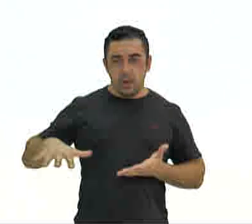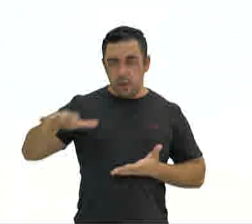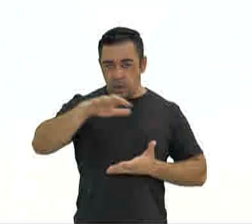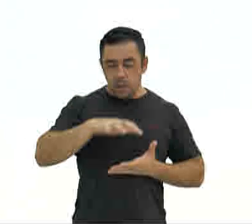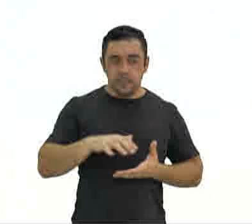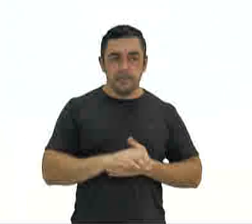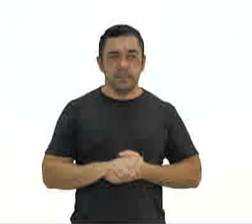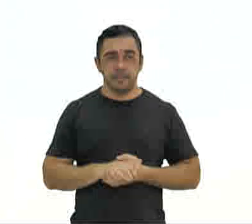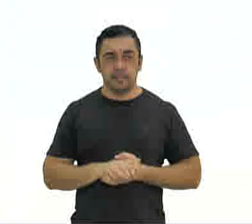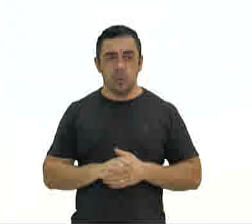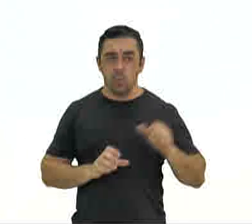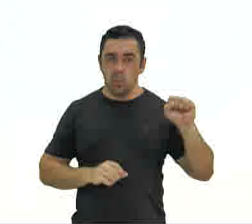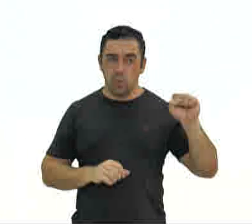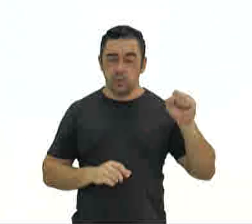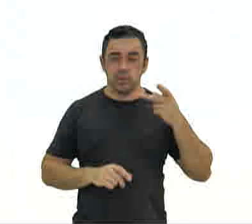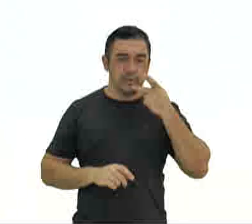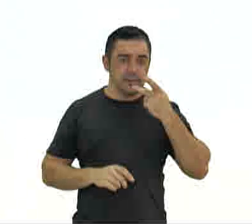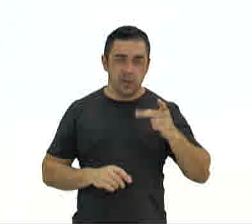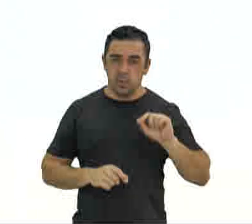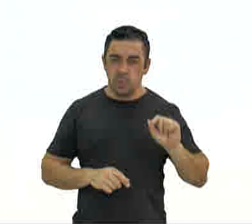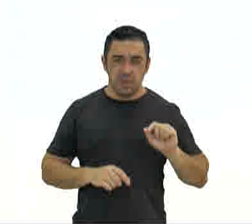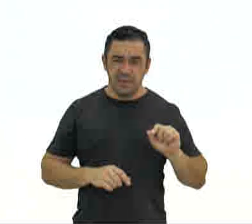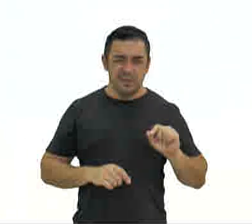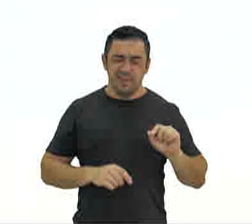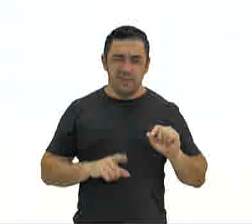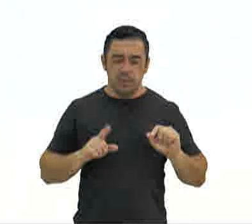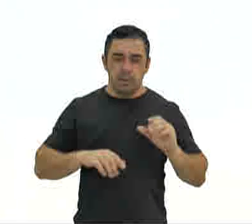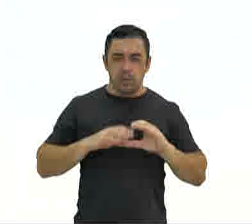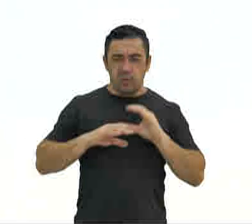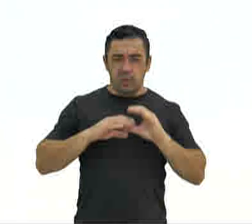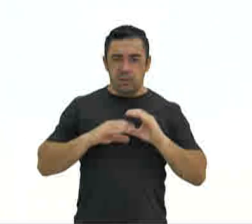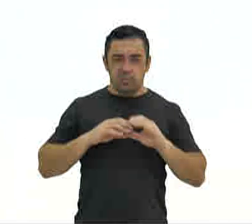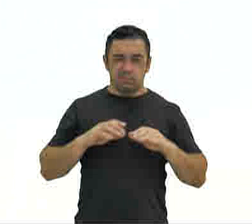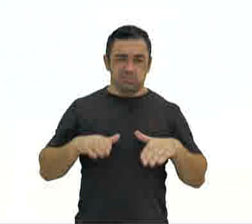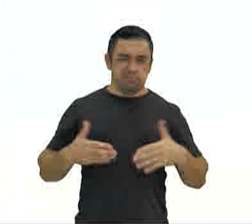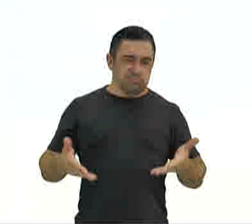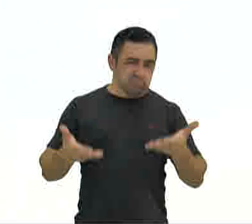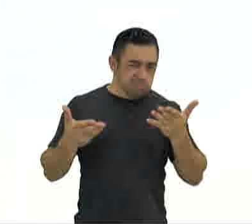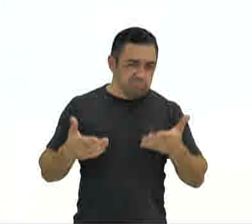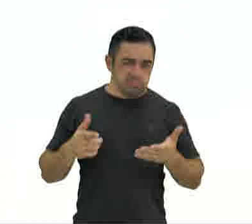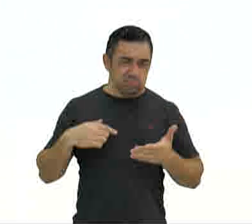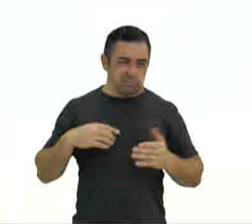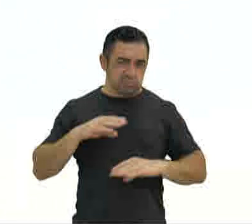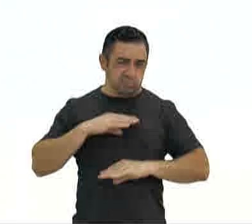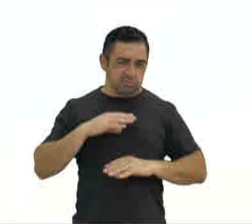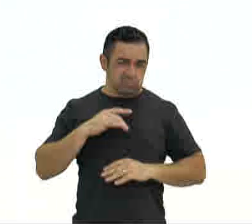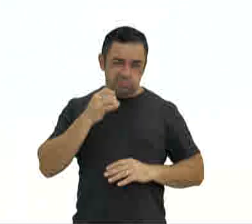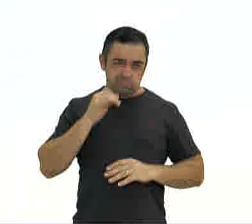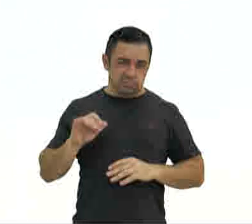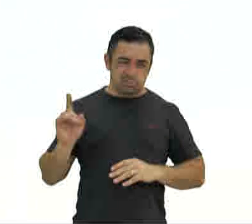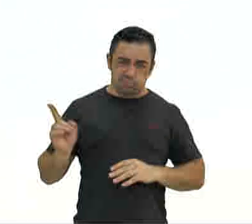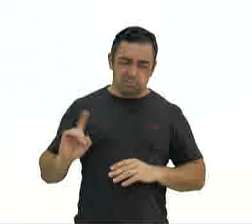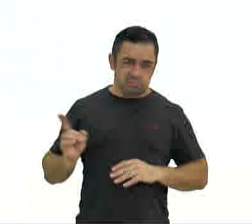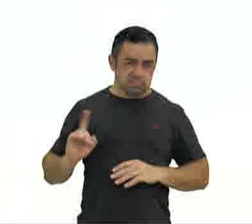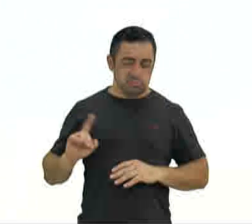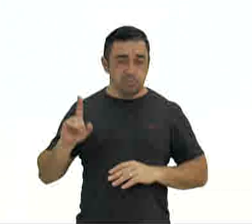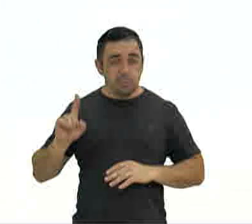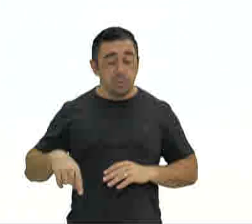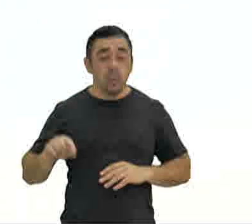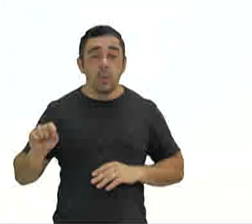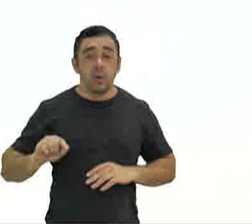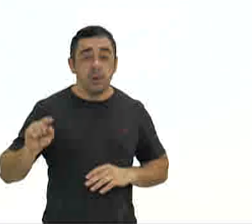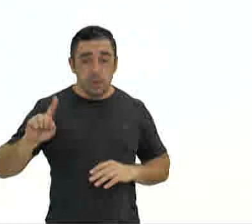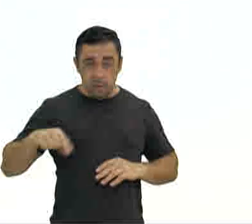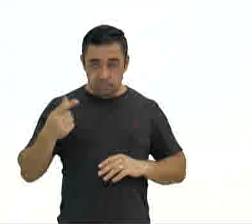geográfico. Na 8, fala sobre uma comunicação exitosa entre a situação do sistema elétrico. Não, o que existe